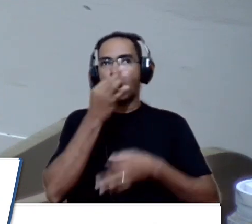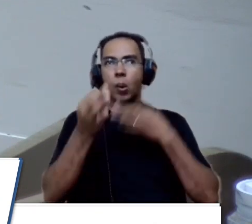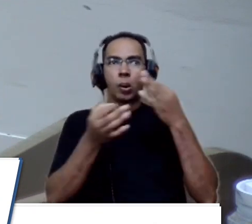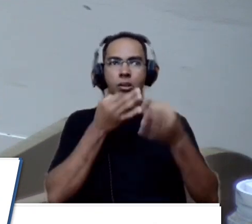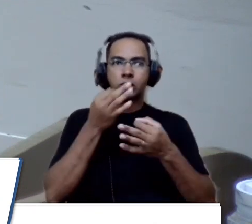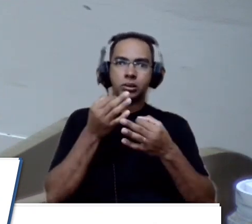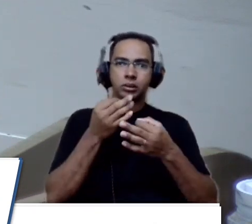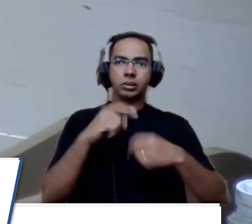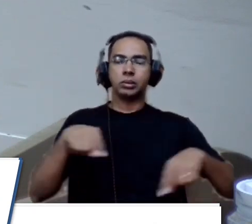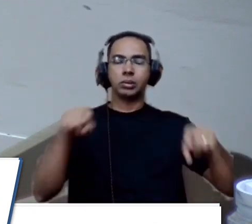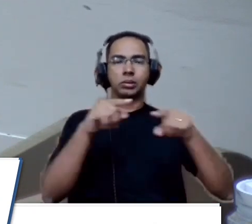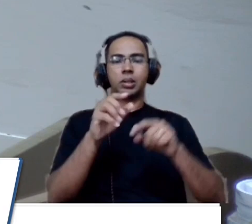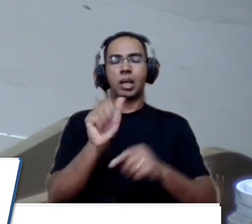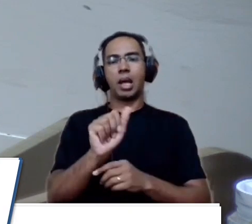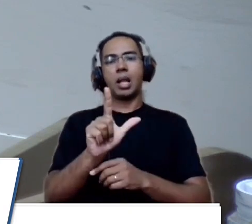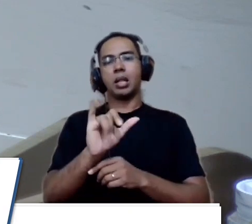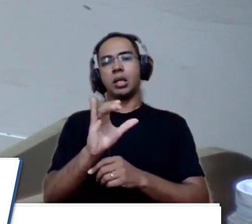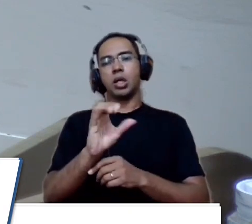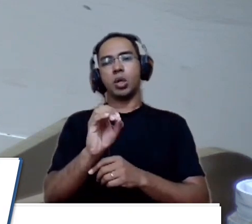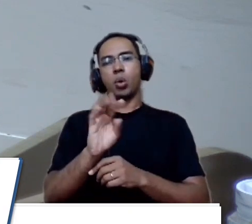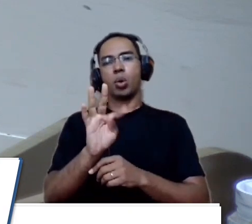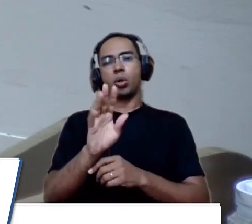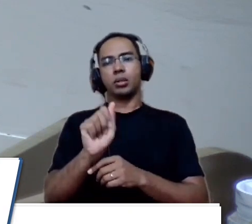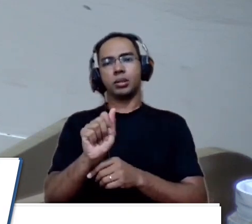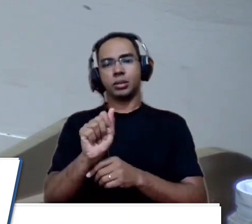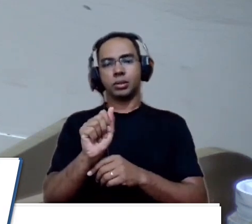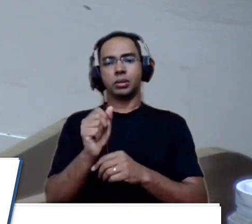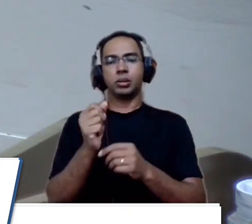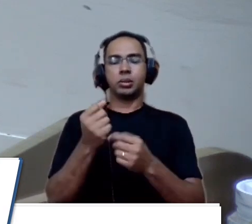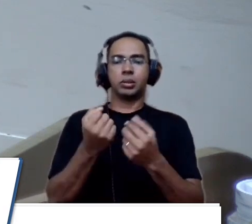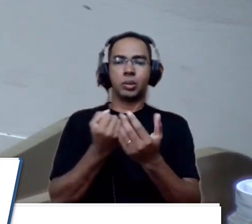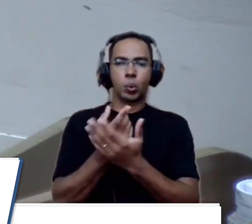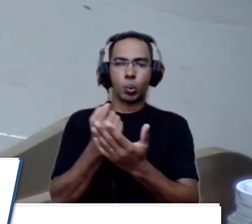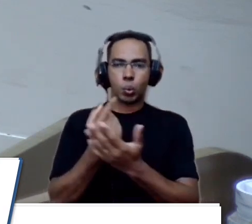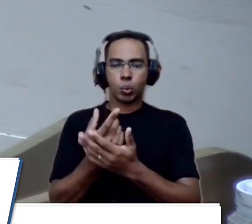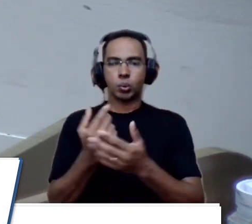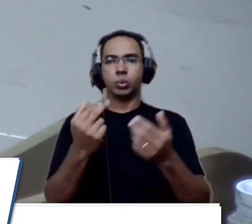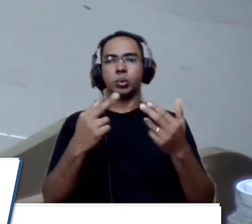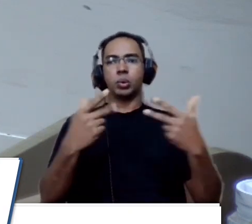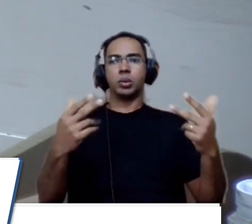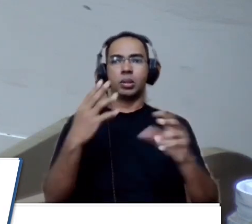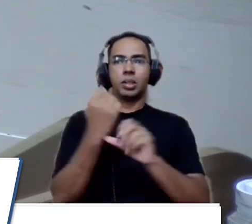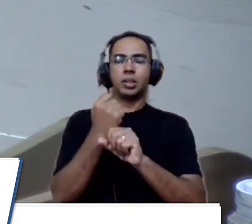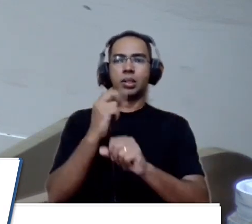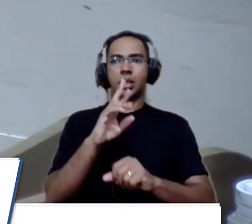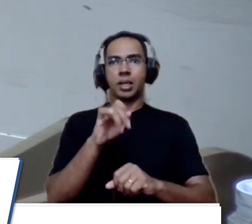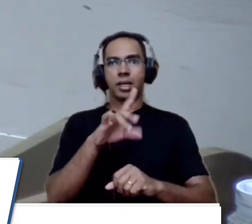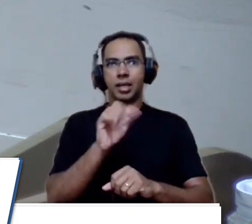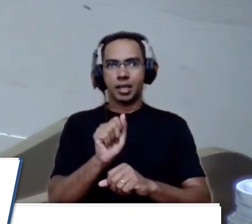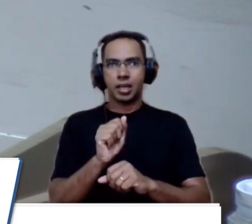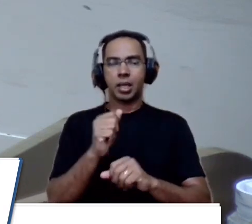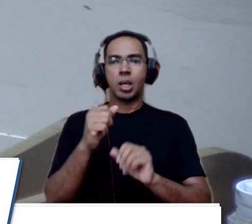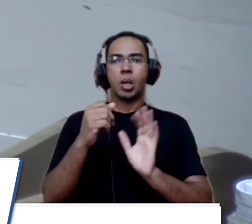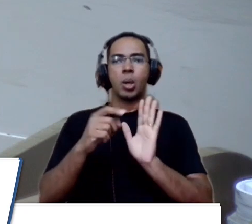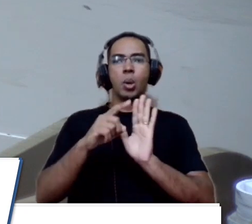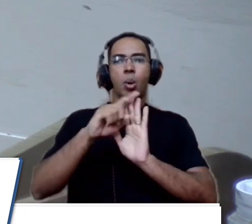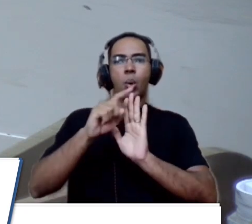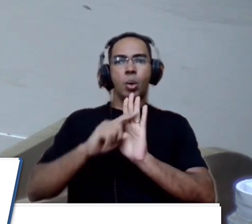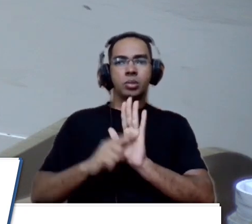essas alíquotas, sobre consumo, sobre renda, sobre produção, porque, assim,